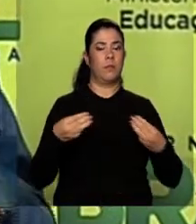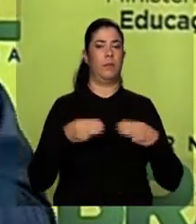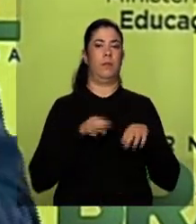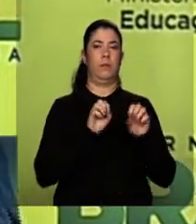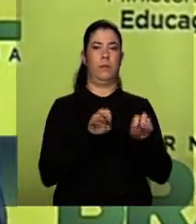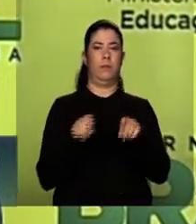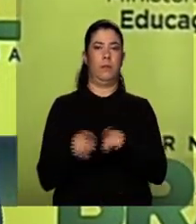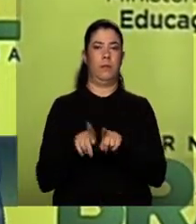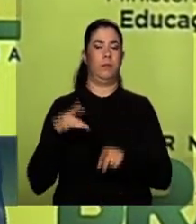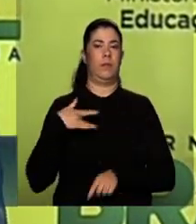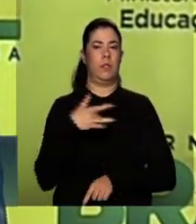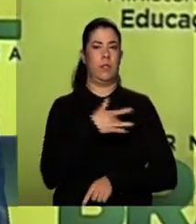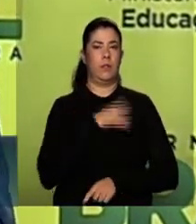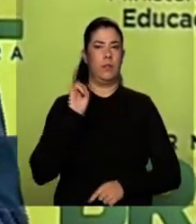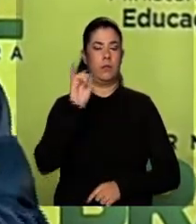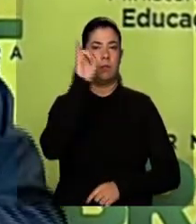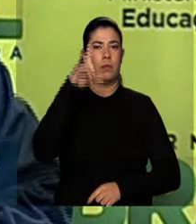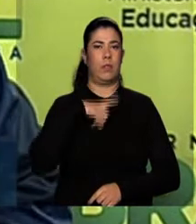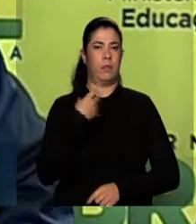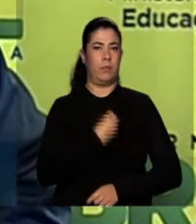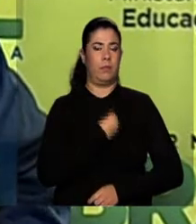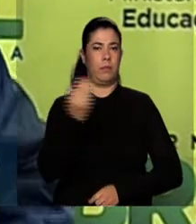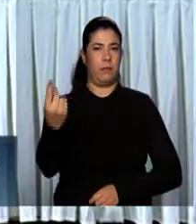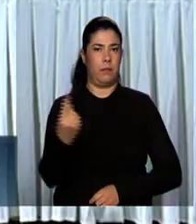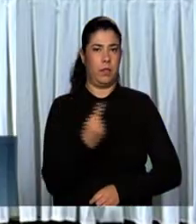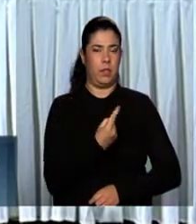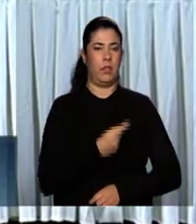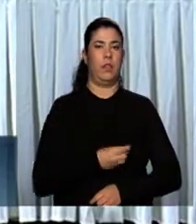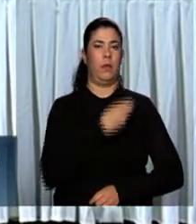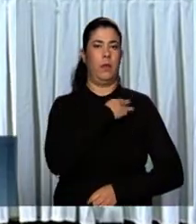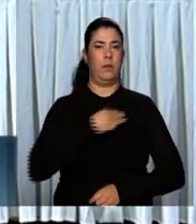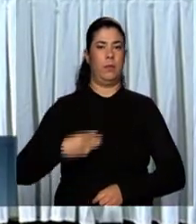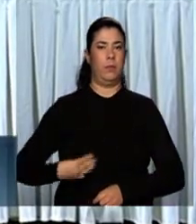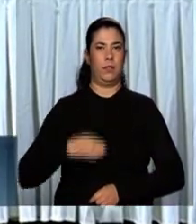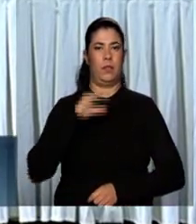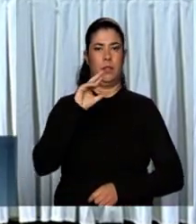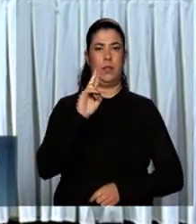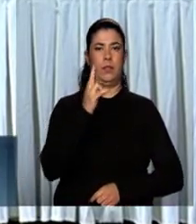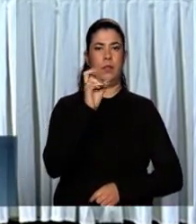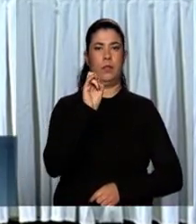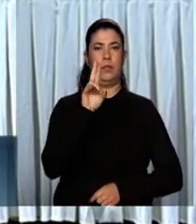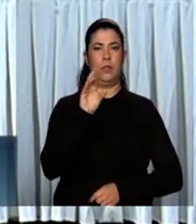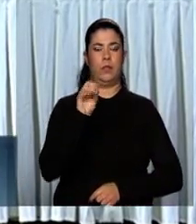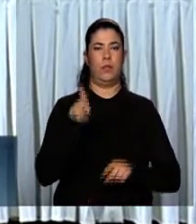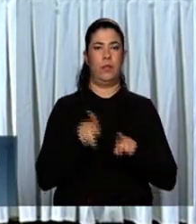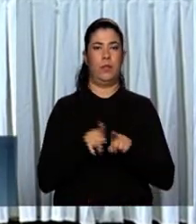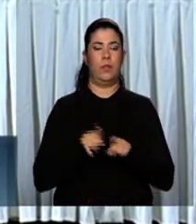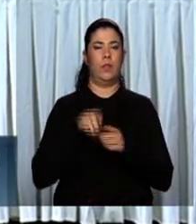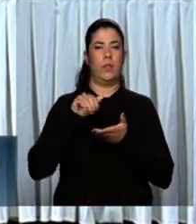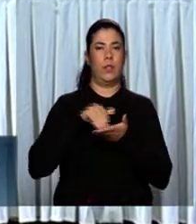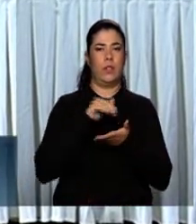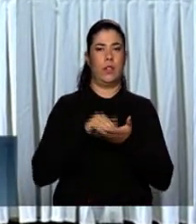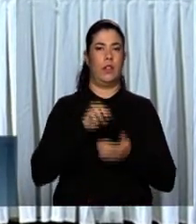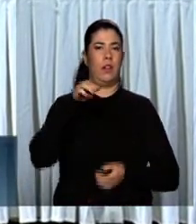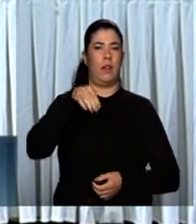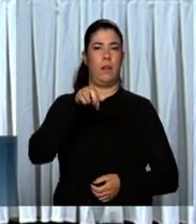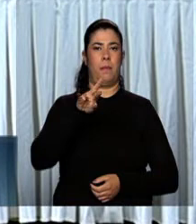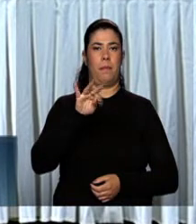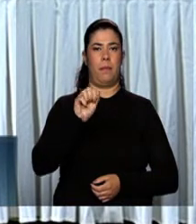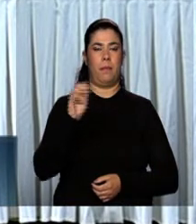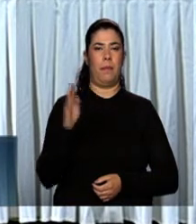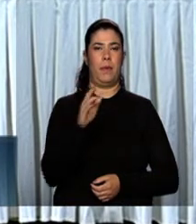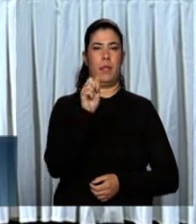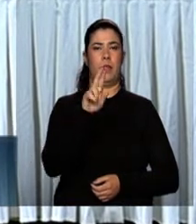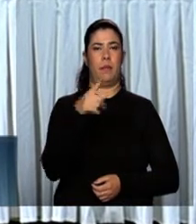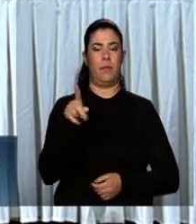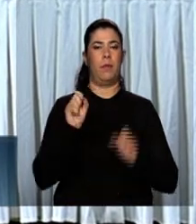aqui conosco nosso ministro Chiorro, nosso secretário Eide e a nossa secretária Marta Abramo, para que nós